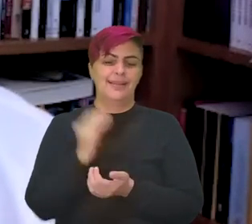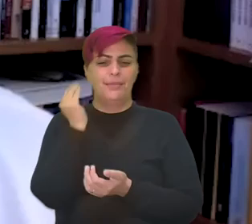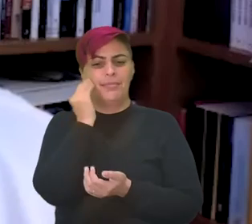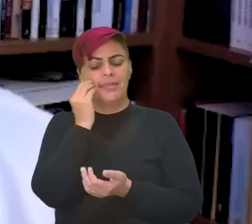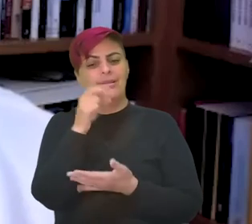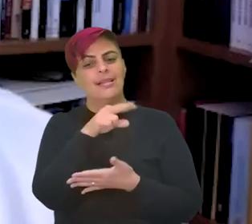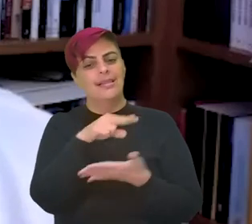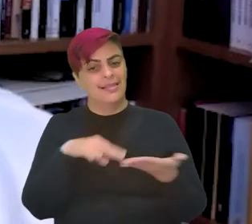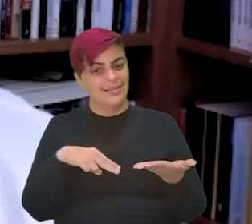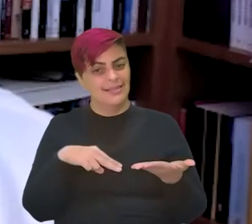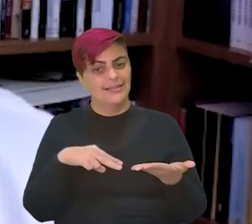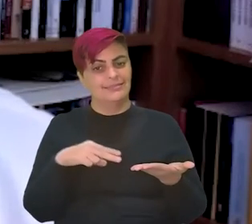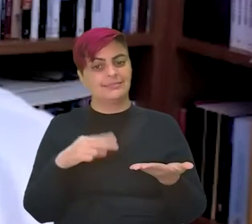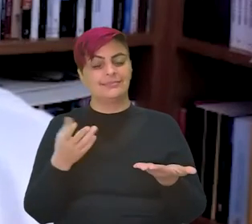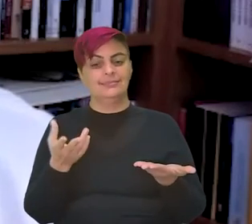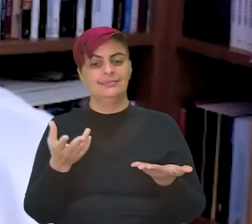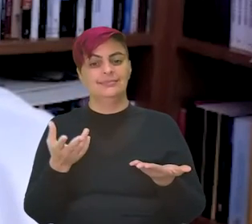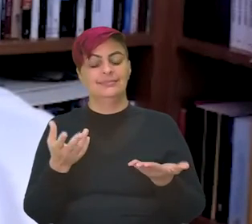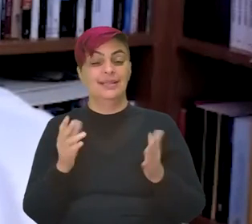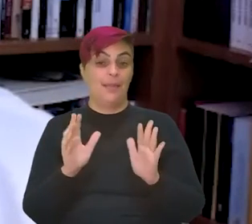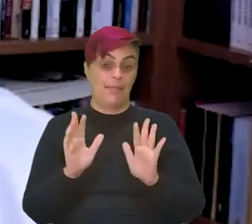e tentava ler um pouco, mas